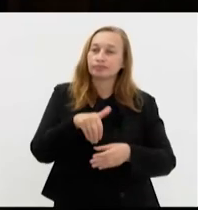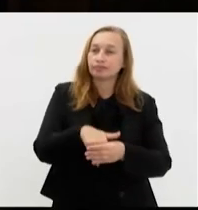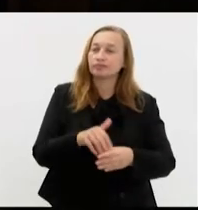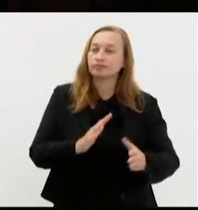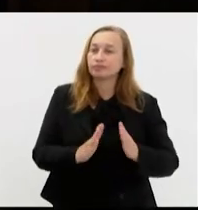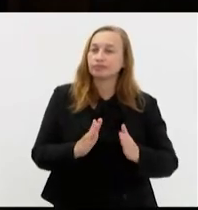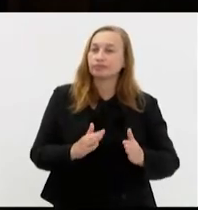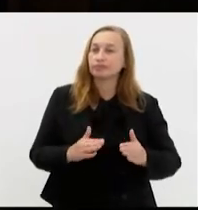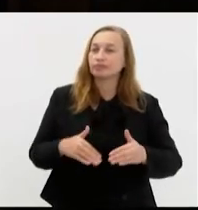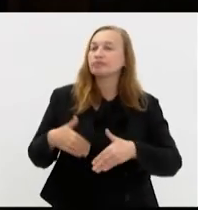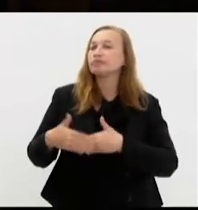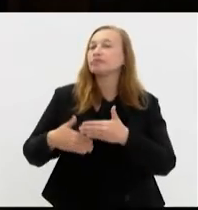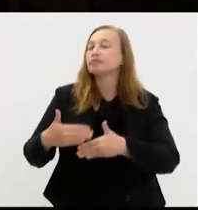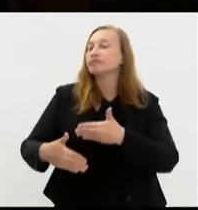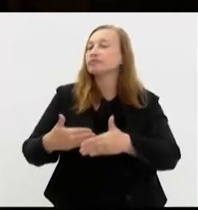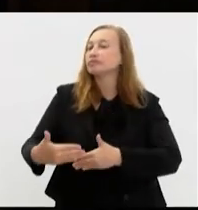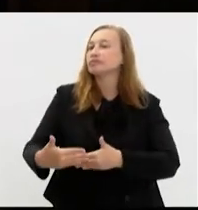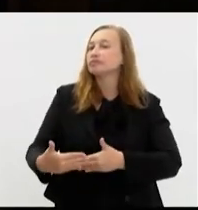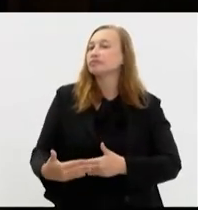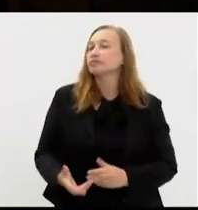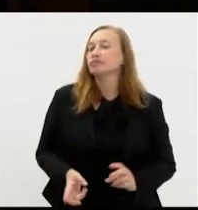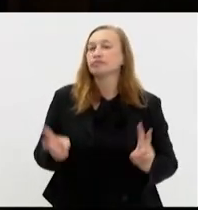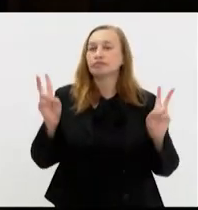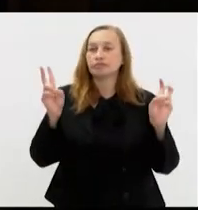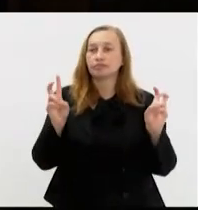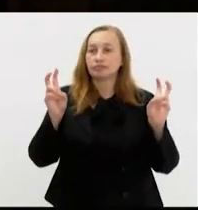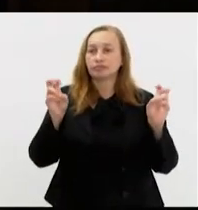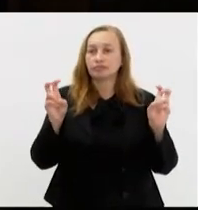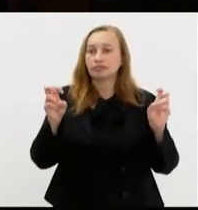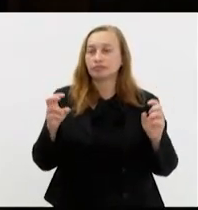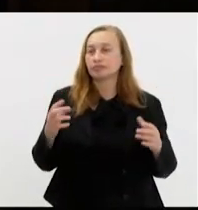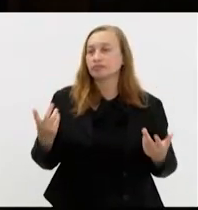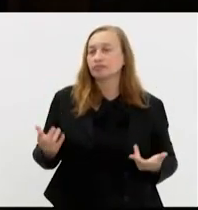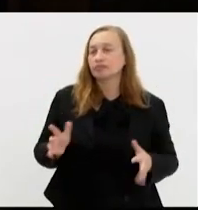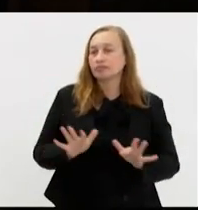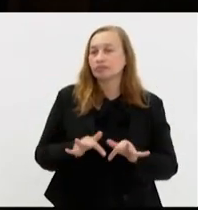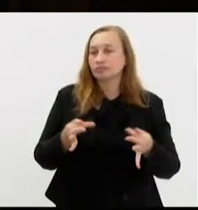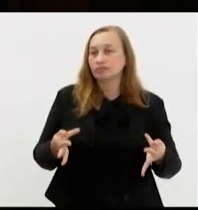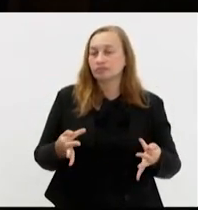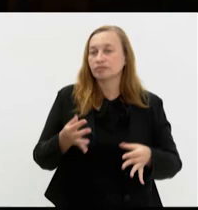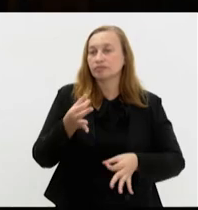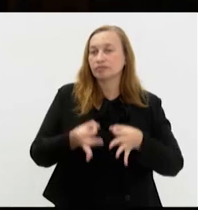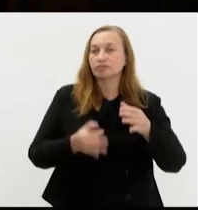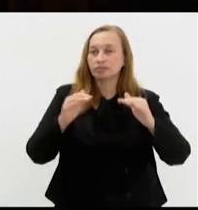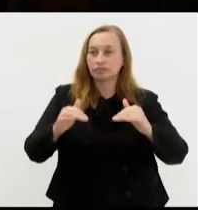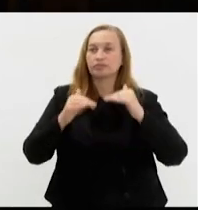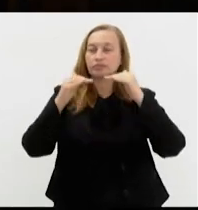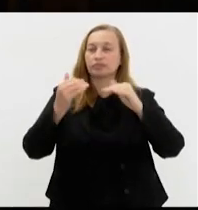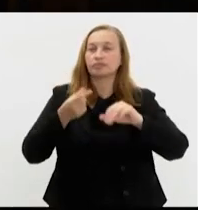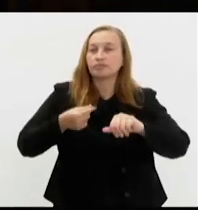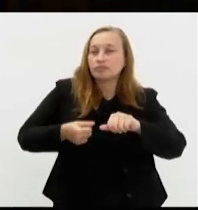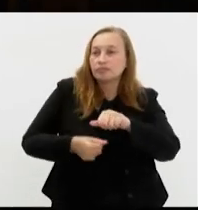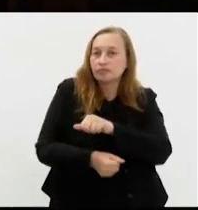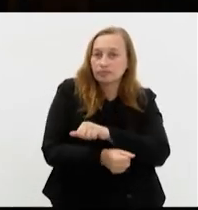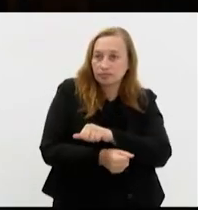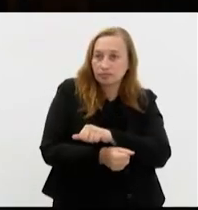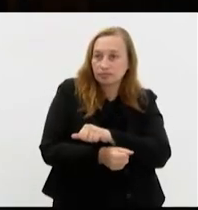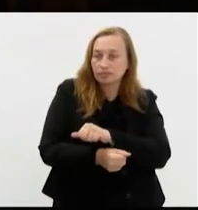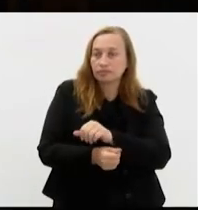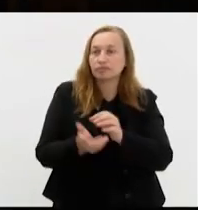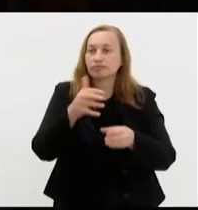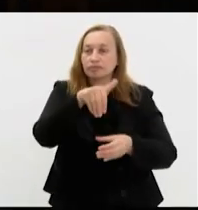movimente se movimente em temas tão Como já foram julgados até pelo Supremo como financiamento das